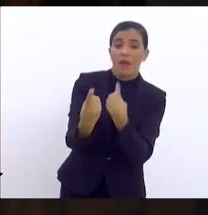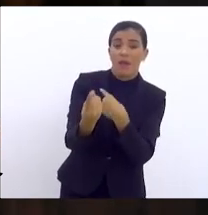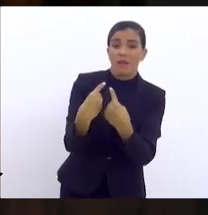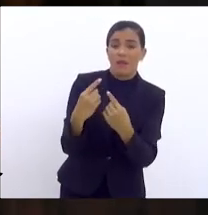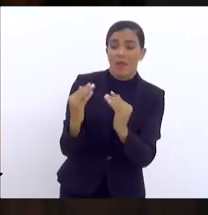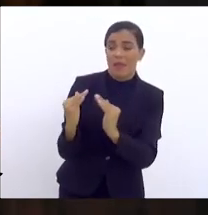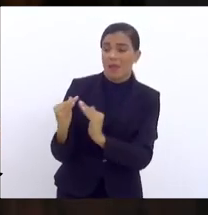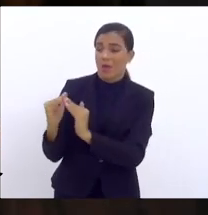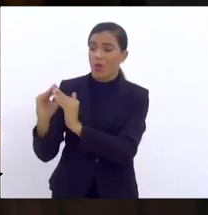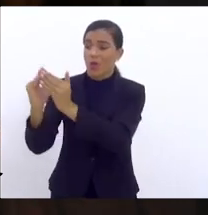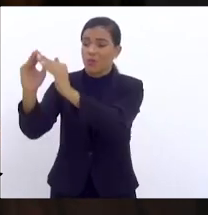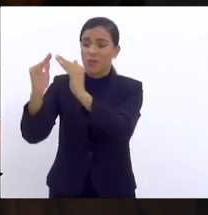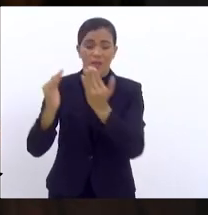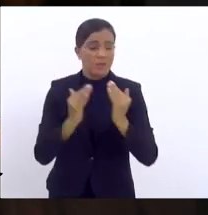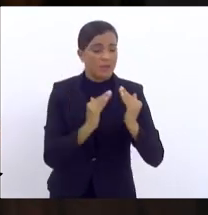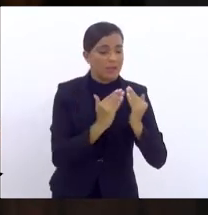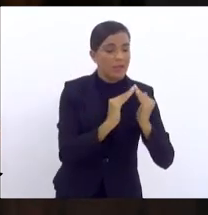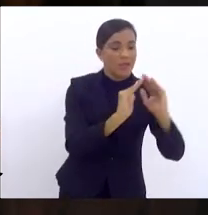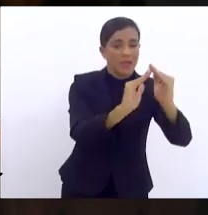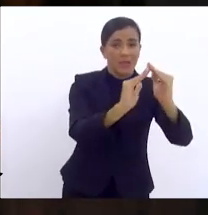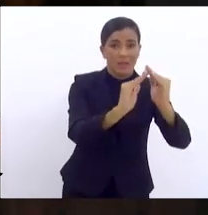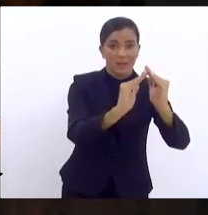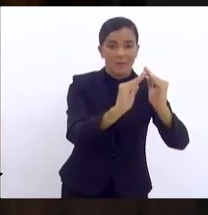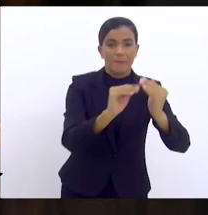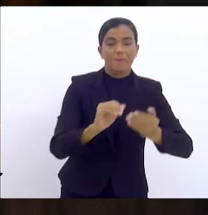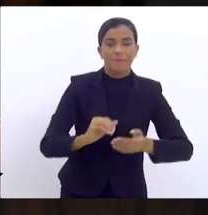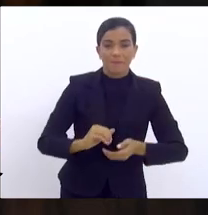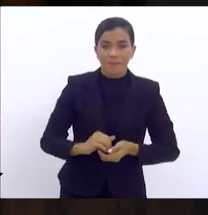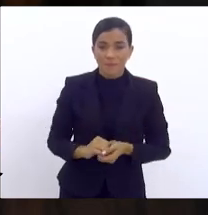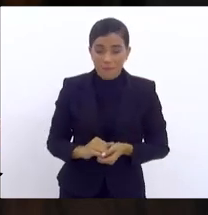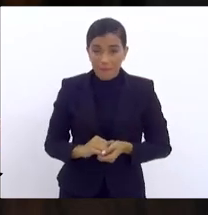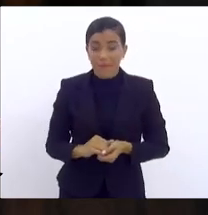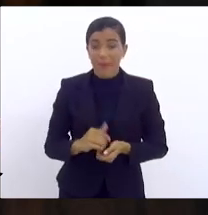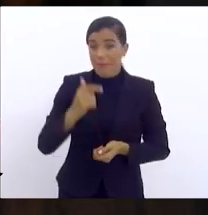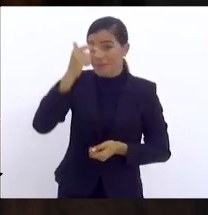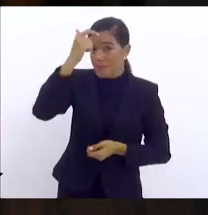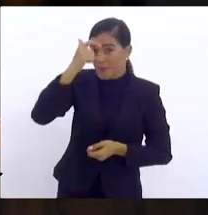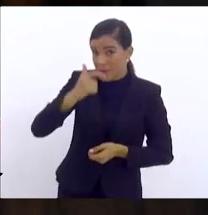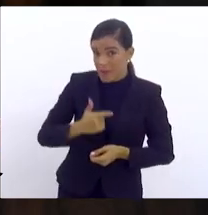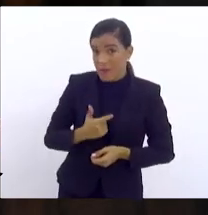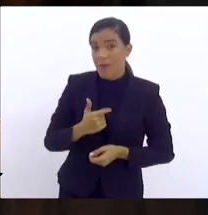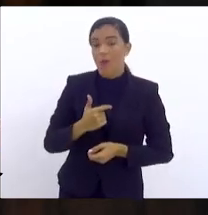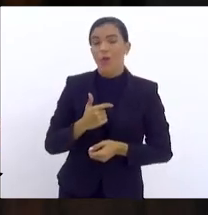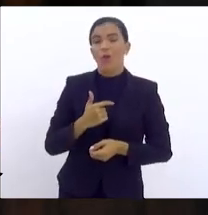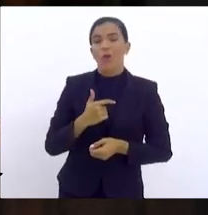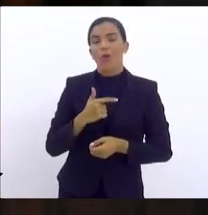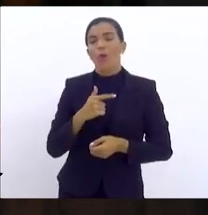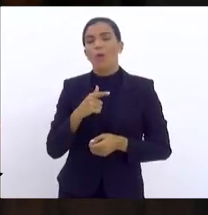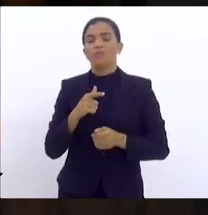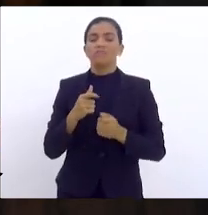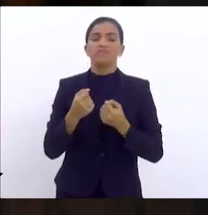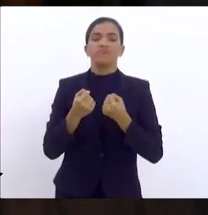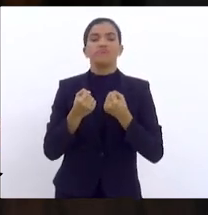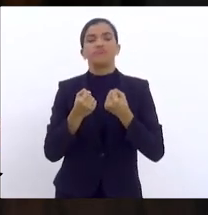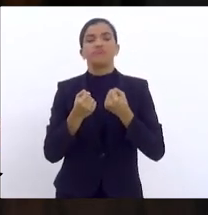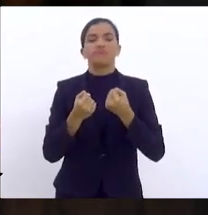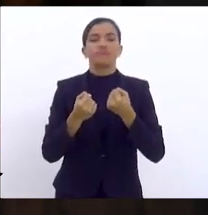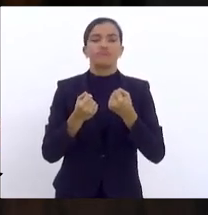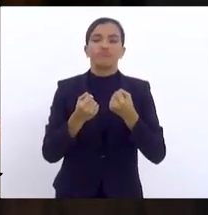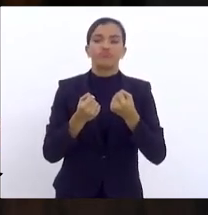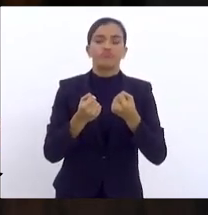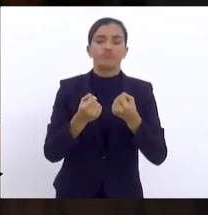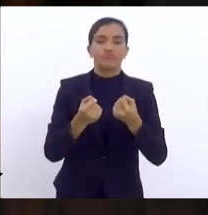comunidades dominadas por traficantes quando eu chego determinado ponto